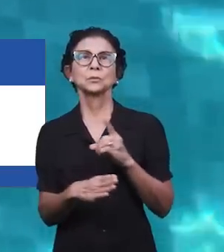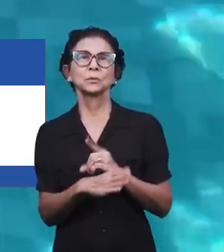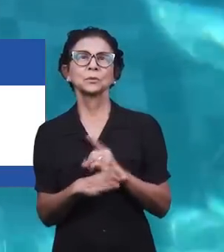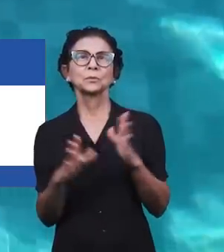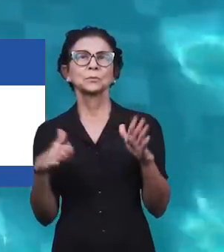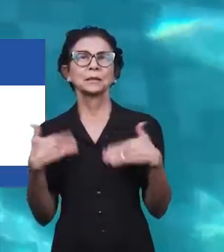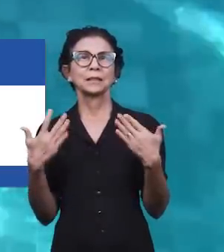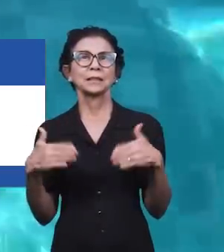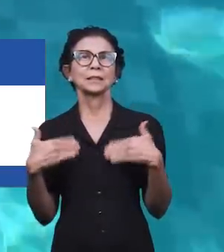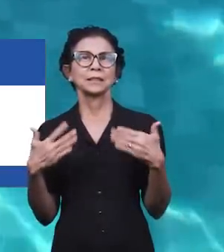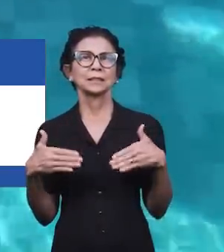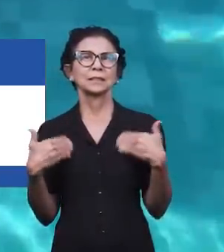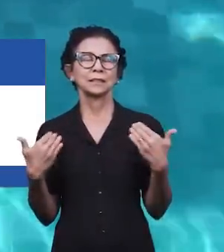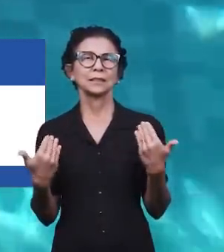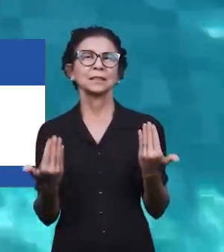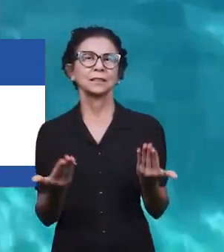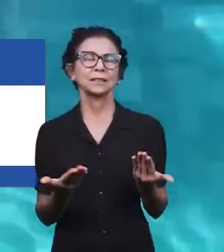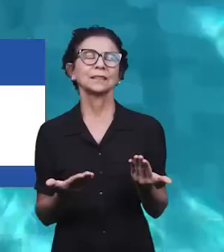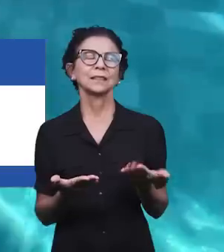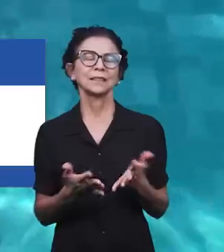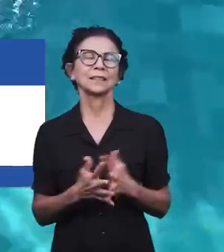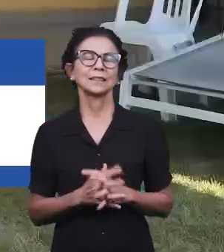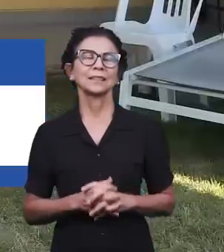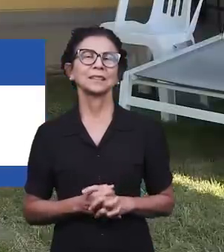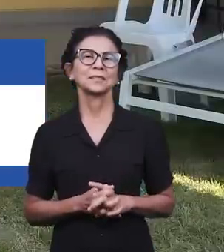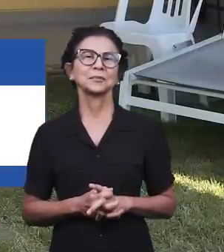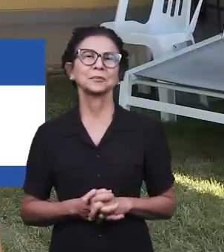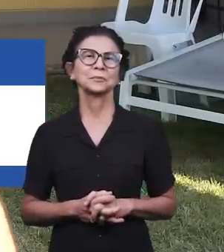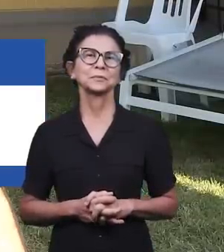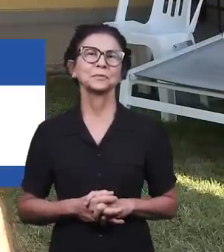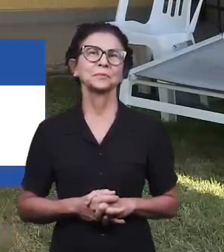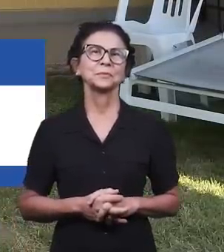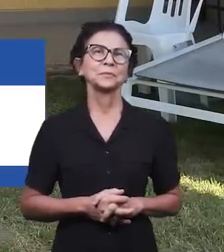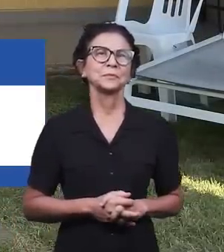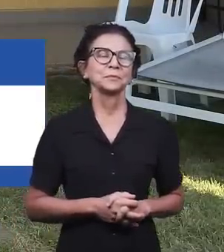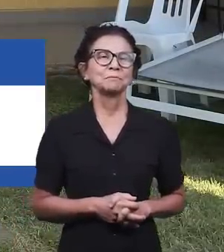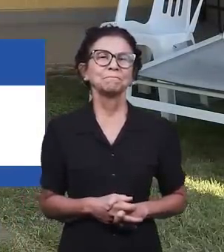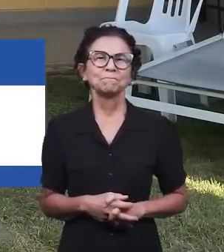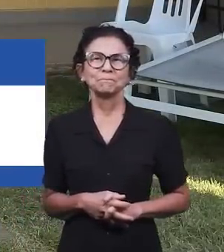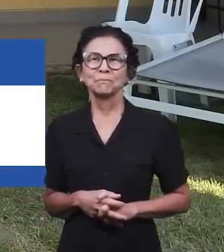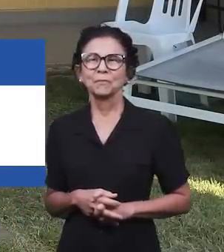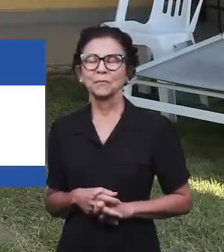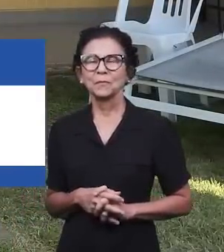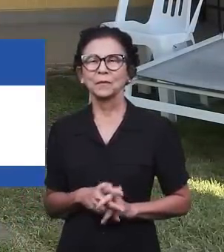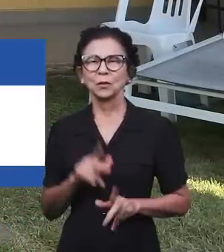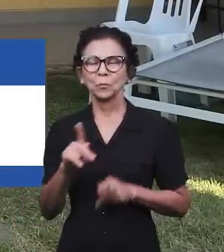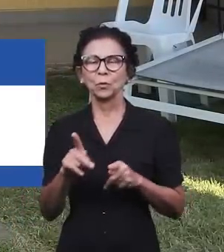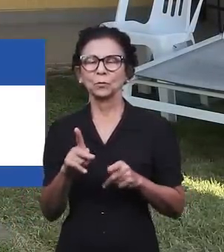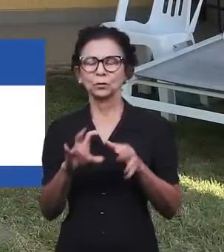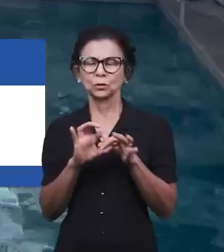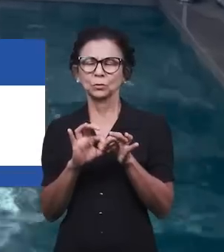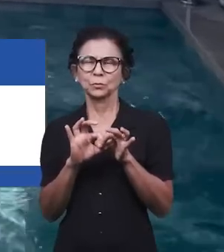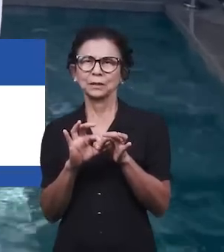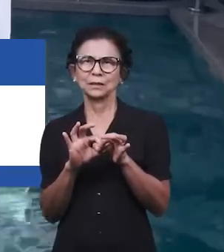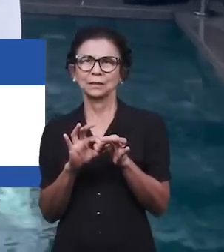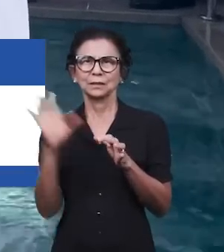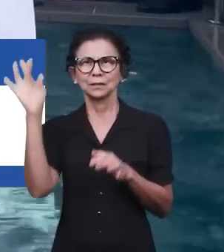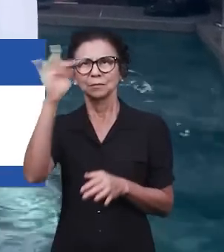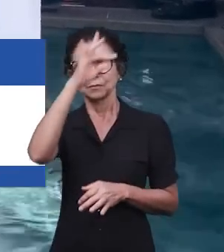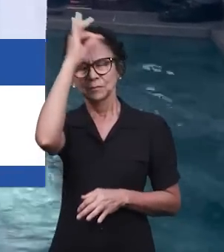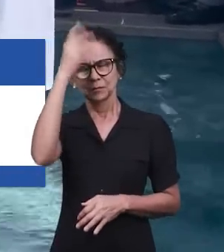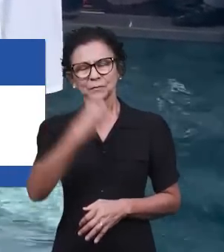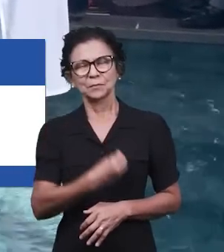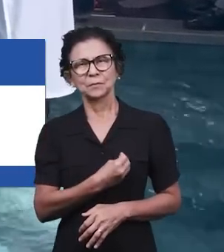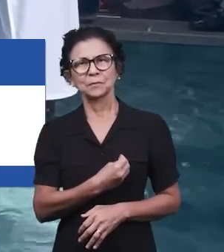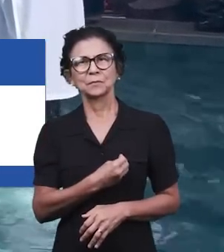alegria, ainda o povo não se dispersa porque a presença do Espírito Santo se faz presente aqui no nosso meio. Dito seja o nome